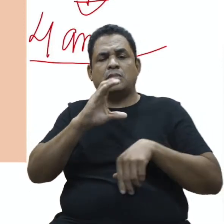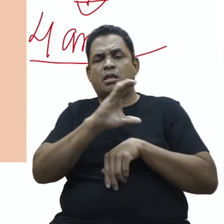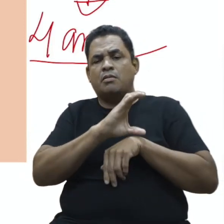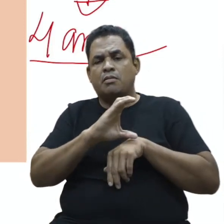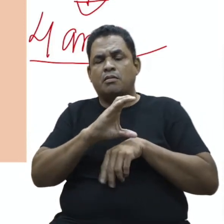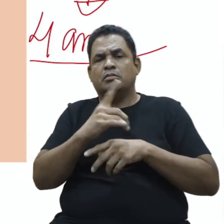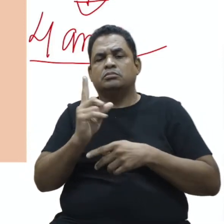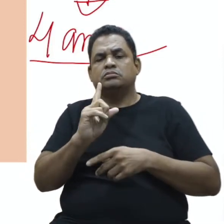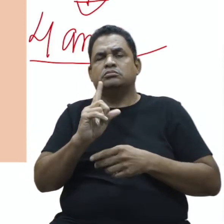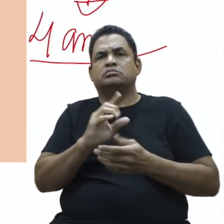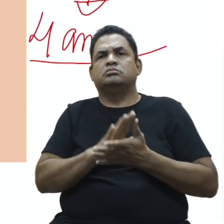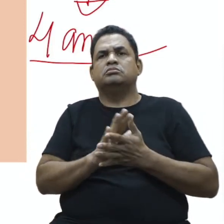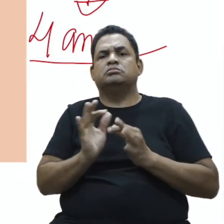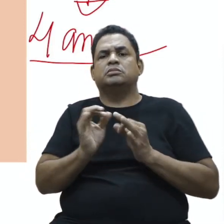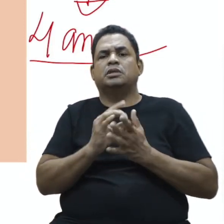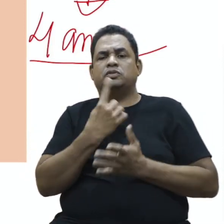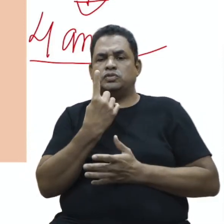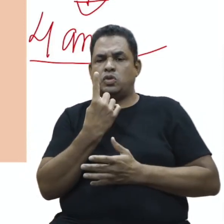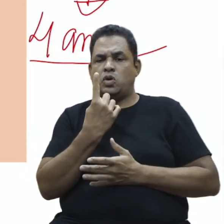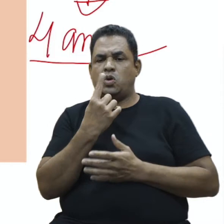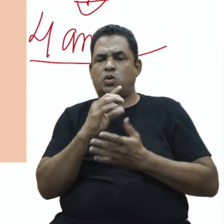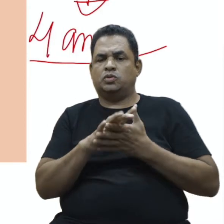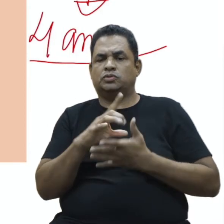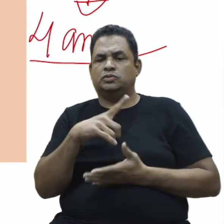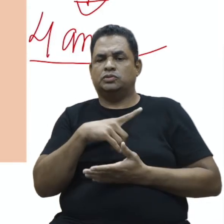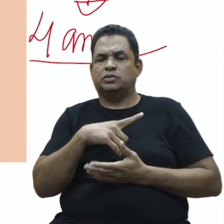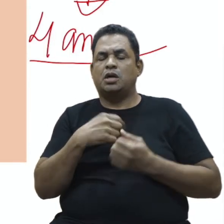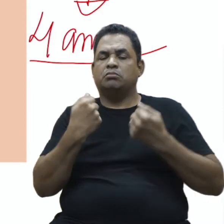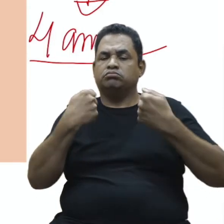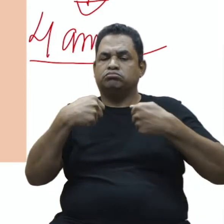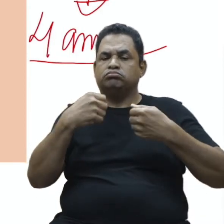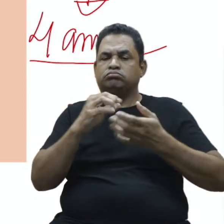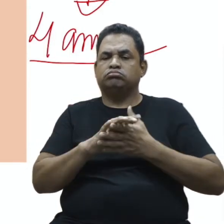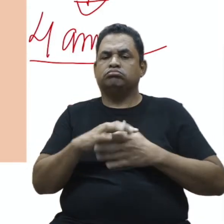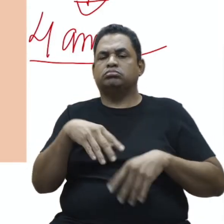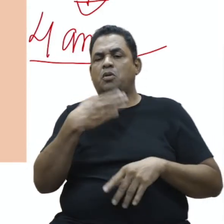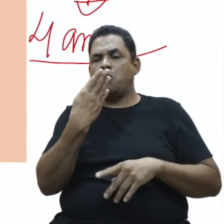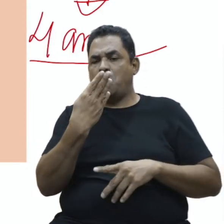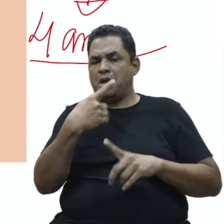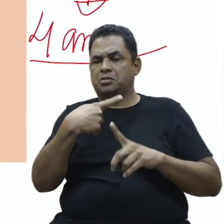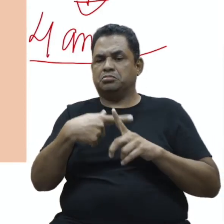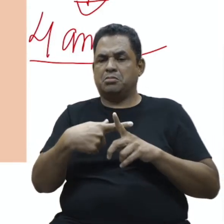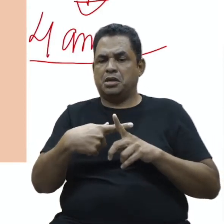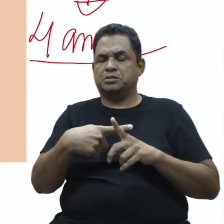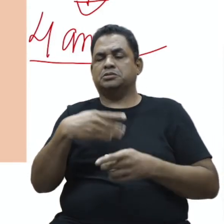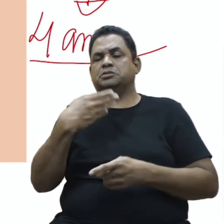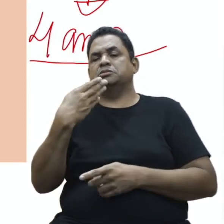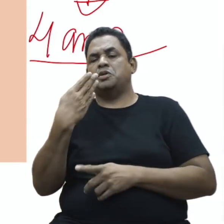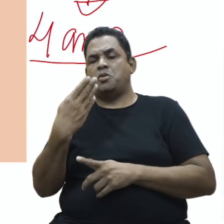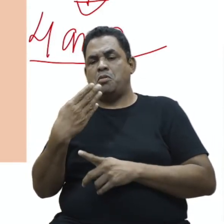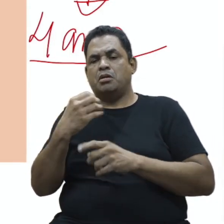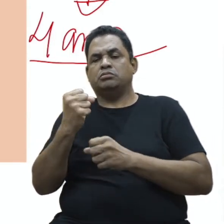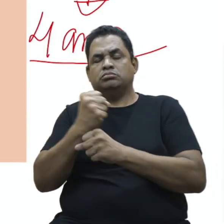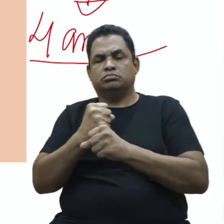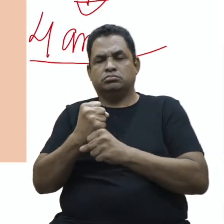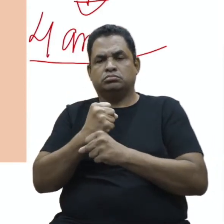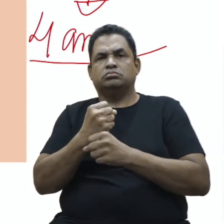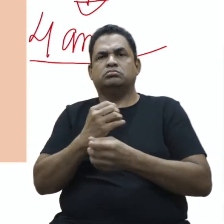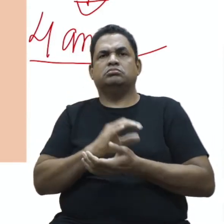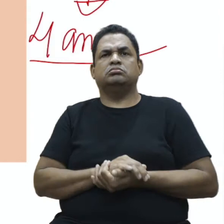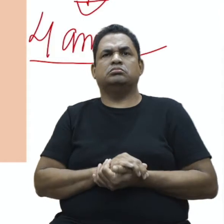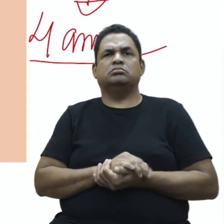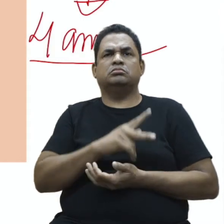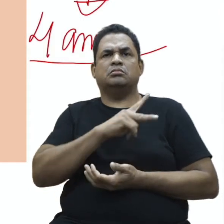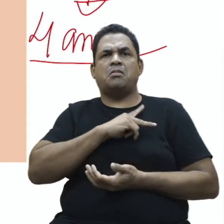era assim, era apenas o mandato. Agora nós temos possibilidade de ter 2 mandatos para presidente, certo? O presidente,